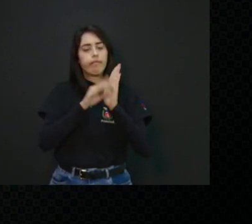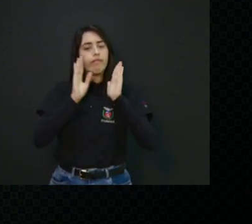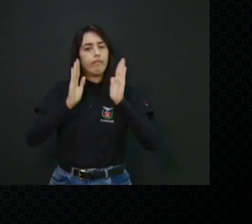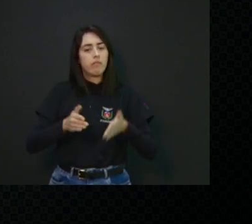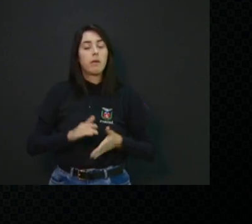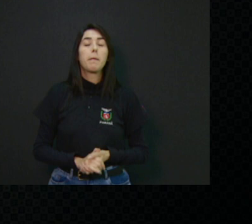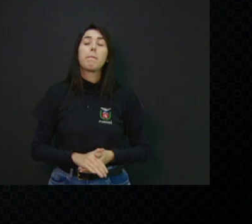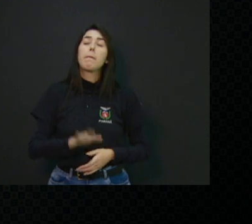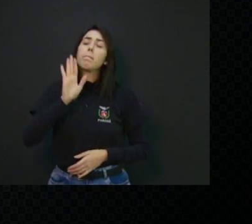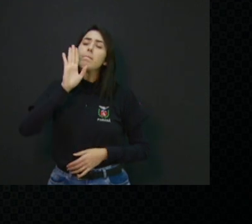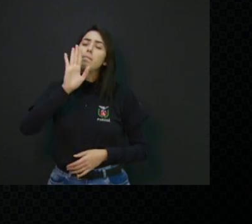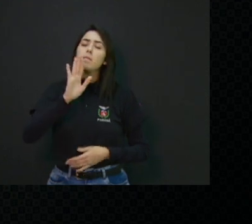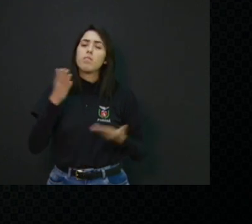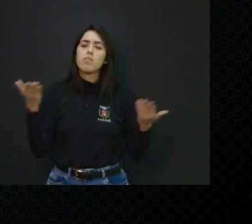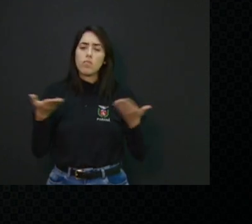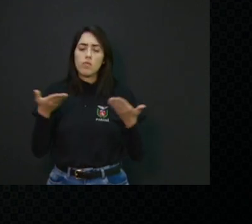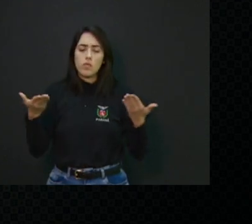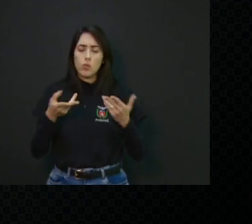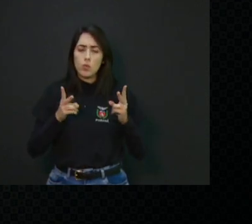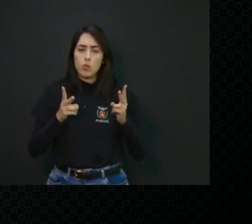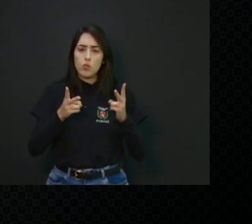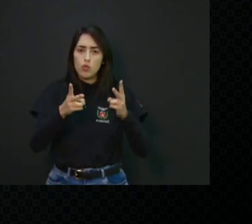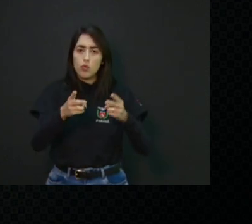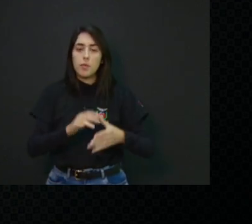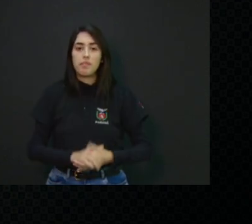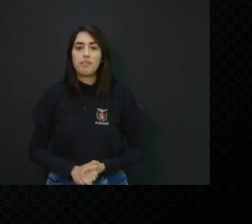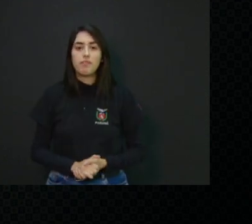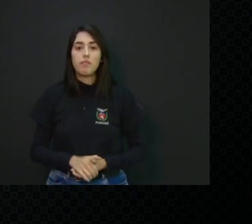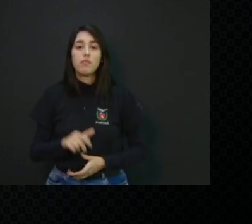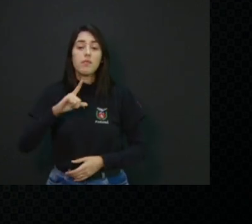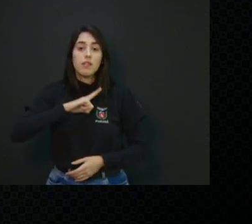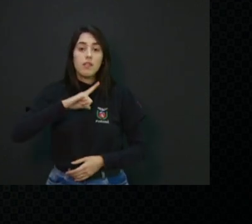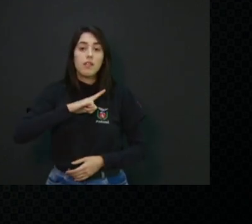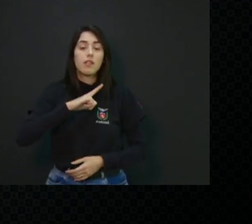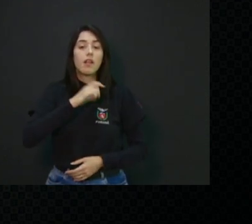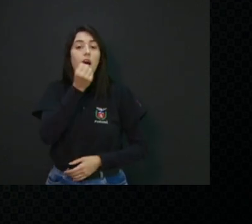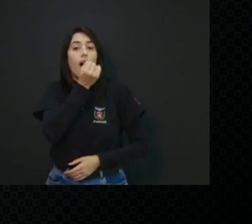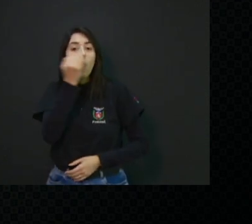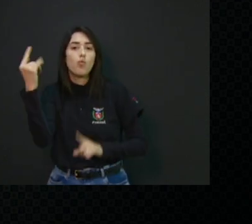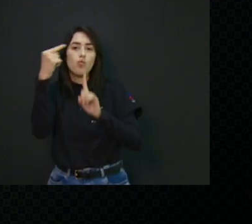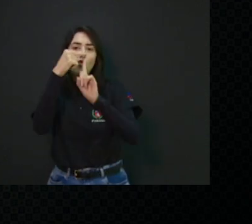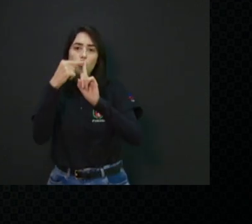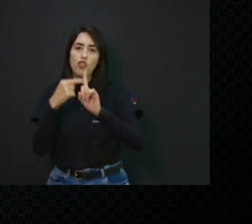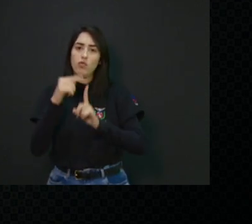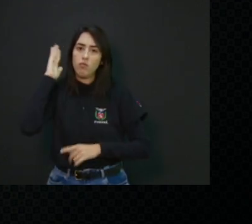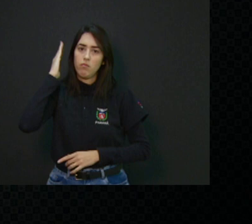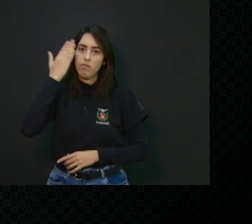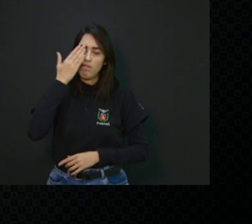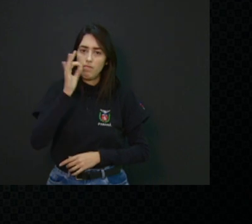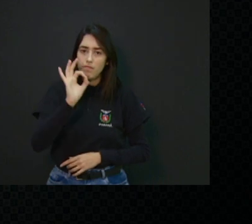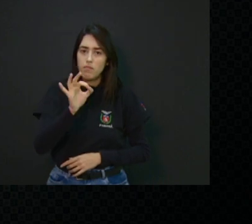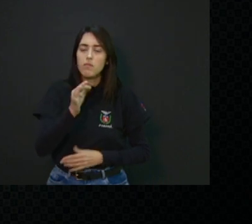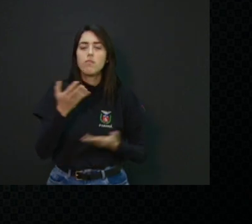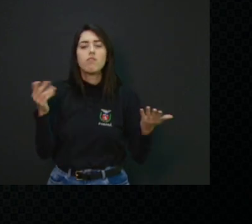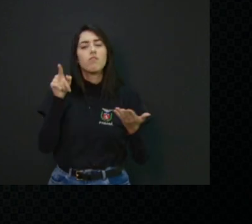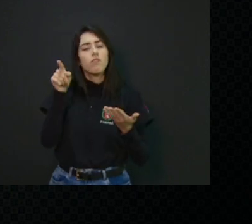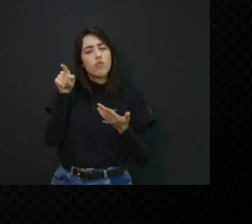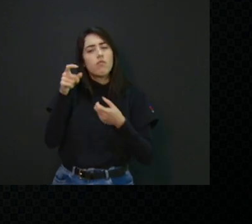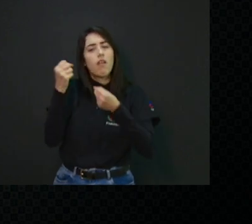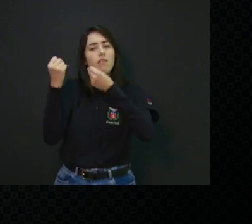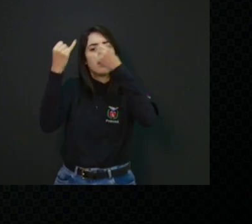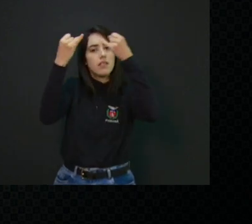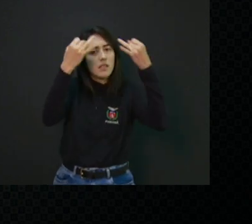adiante, nós temos, né, alguns tipos de surdocegueira. E eu gostaria que você comentasse,